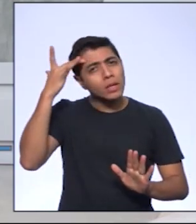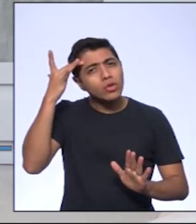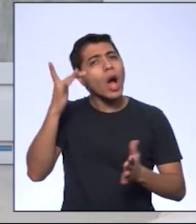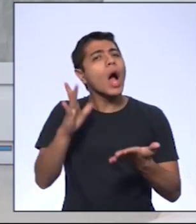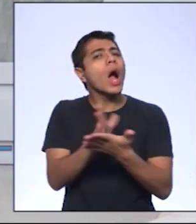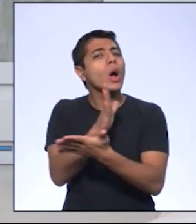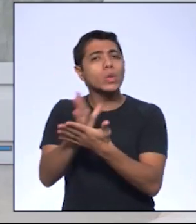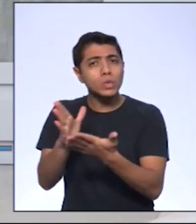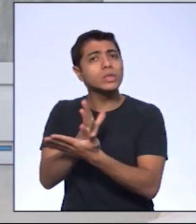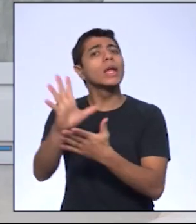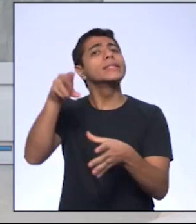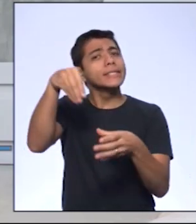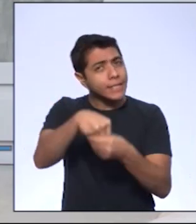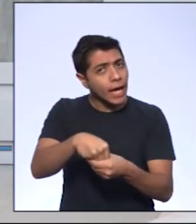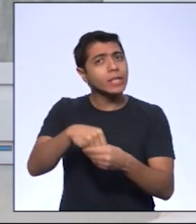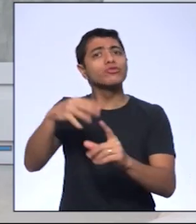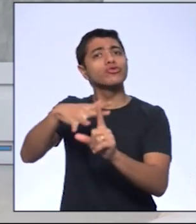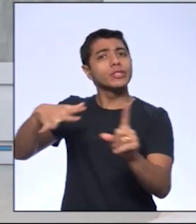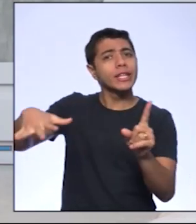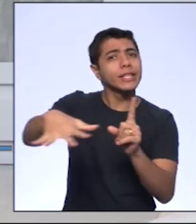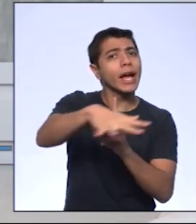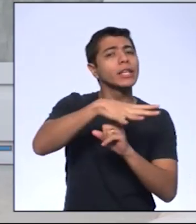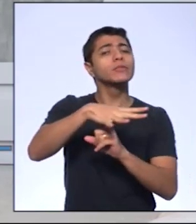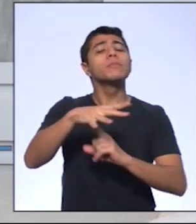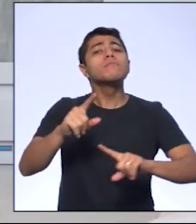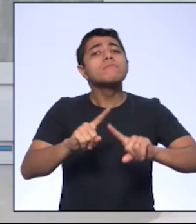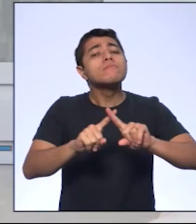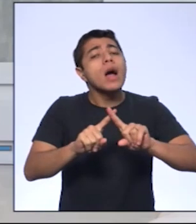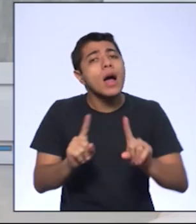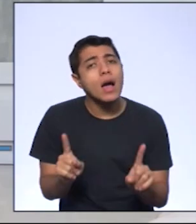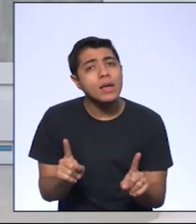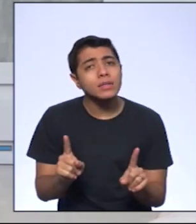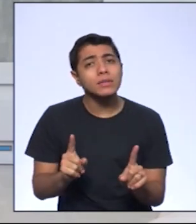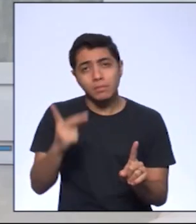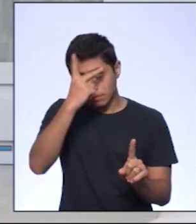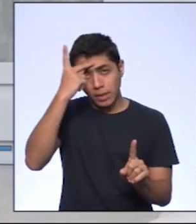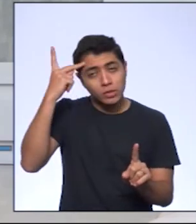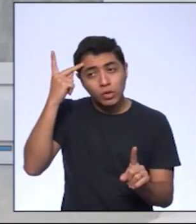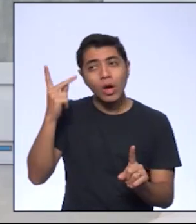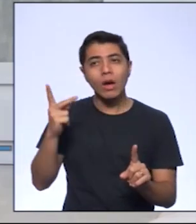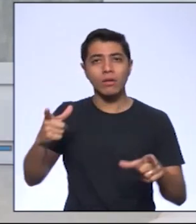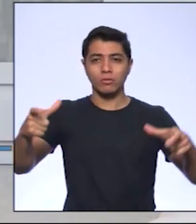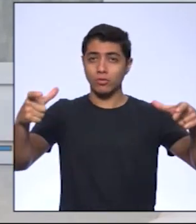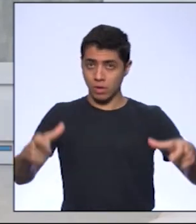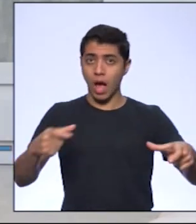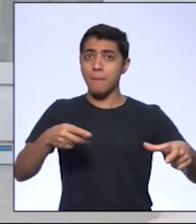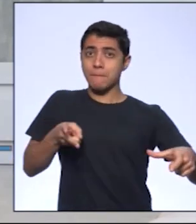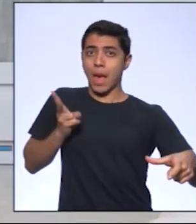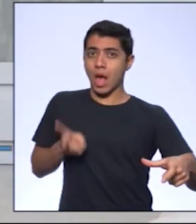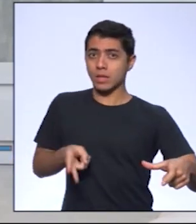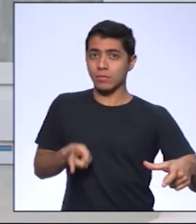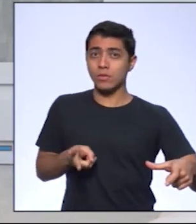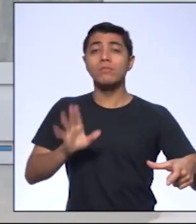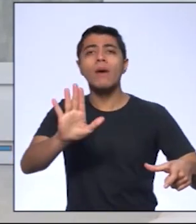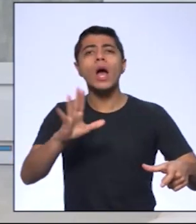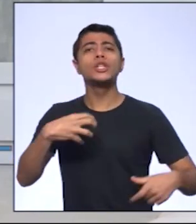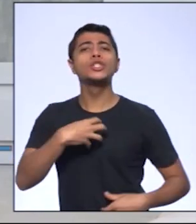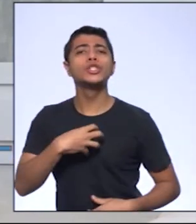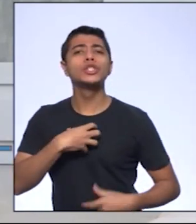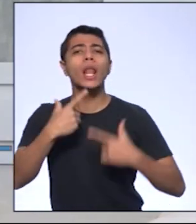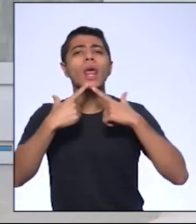mesma sociedade e terem comunidade usarem a linguagem de formas tão diferentes? Olha